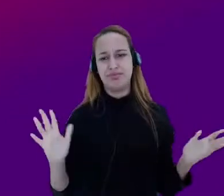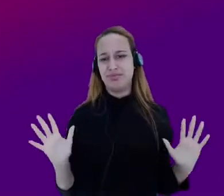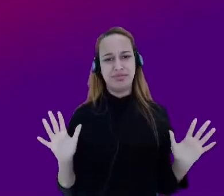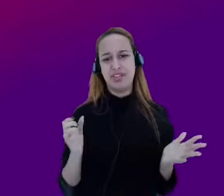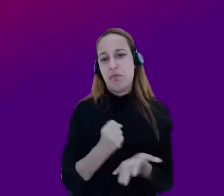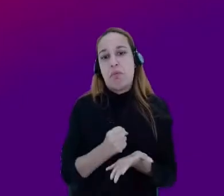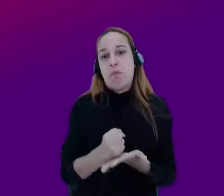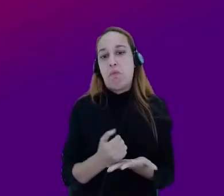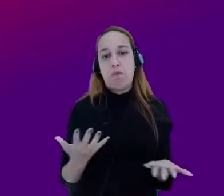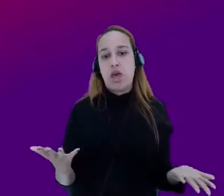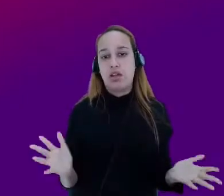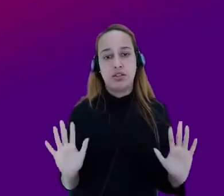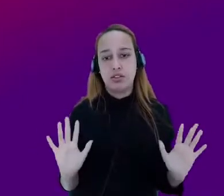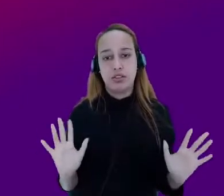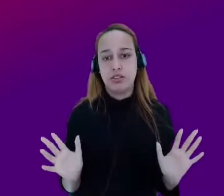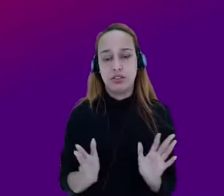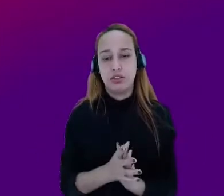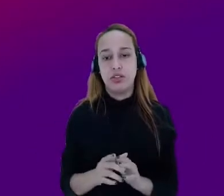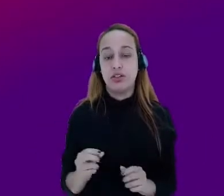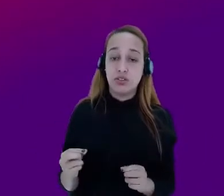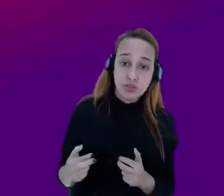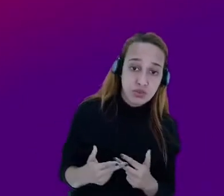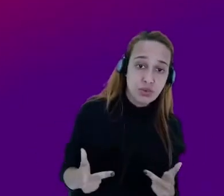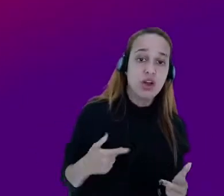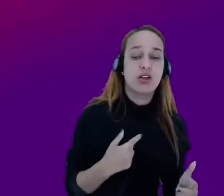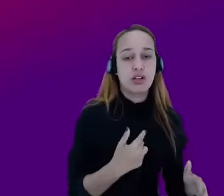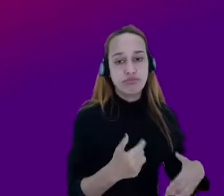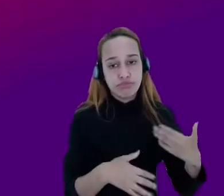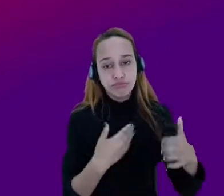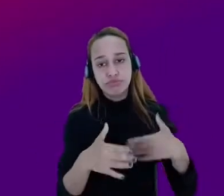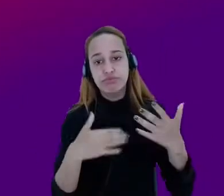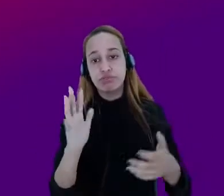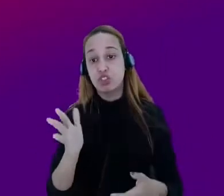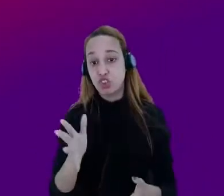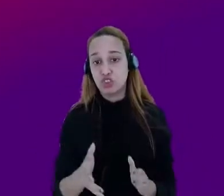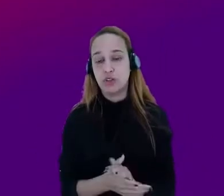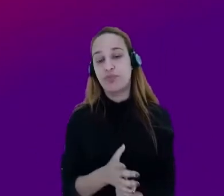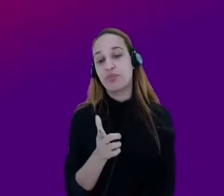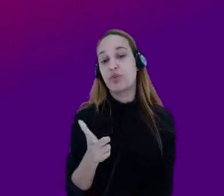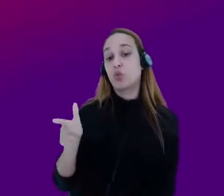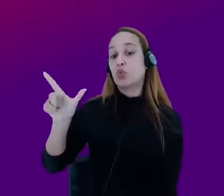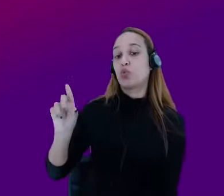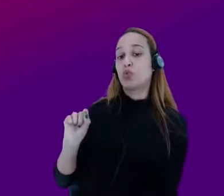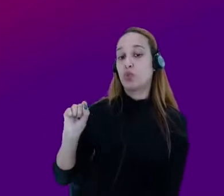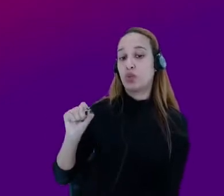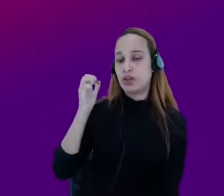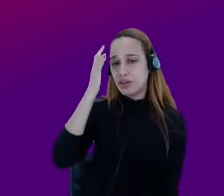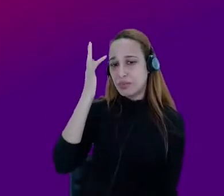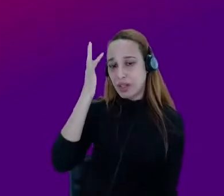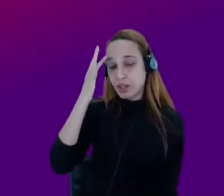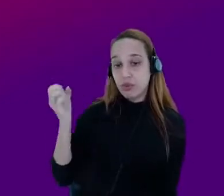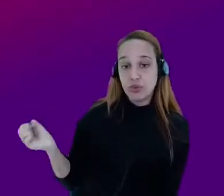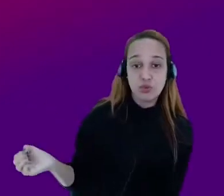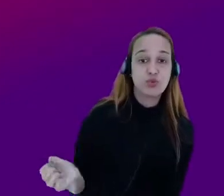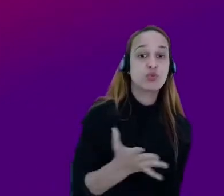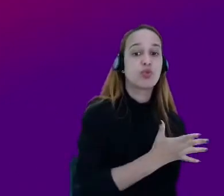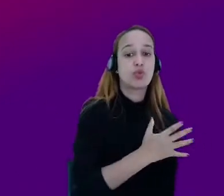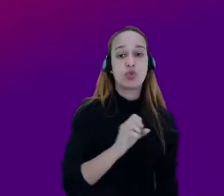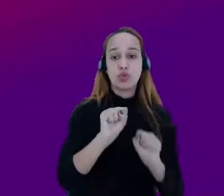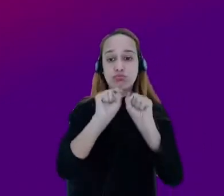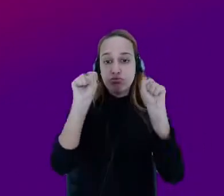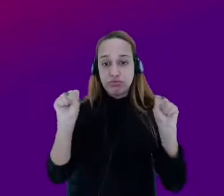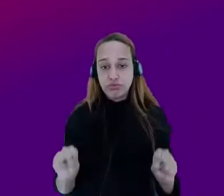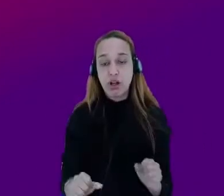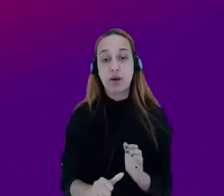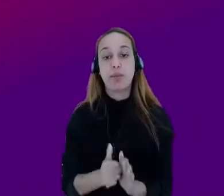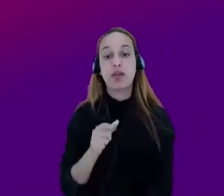que estão já passando por esse processo. Outra coisa é pensar em nova plataforma, ou seja, primeiro é você